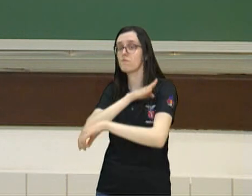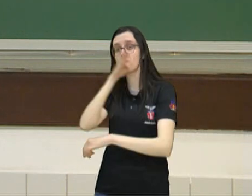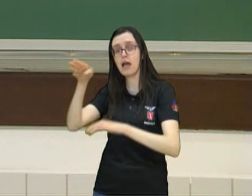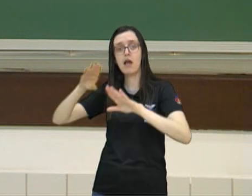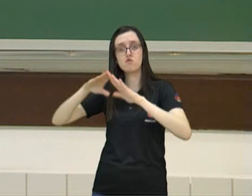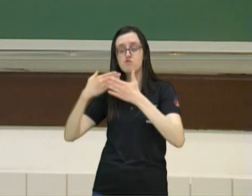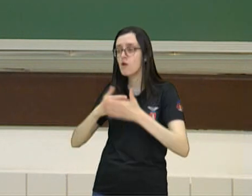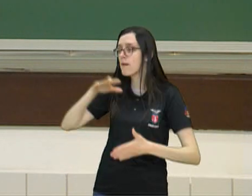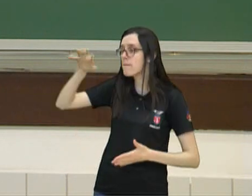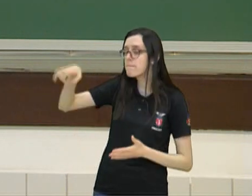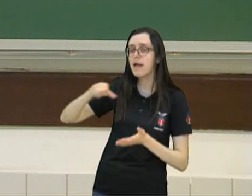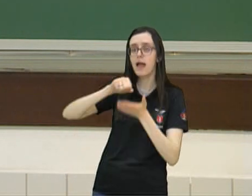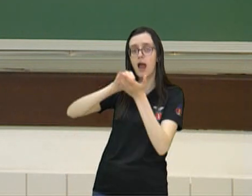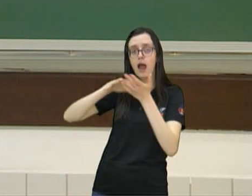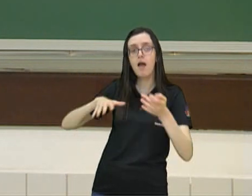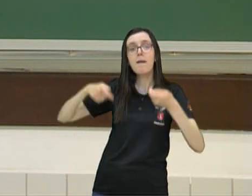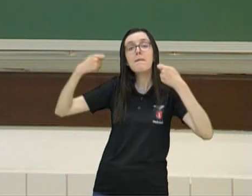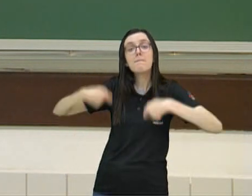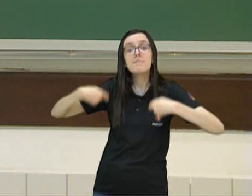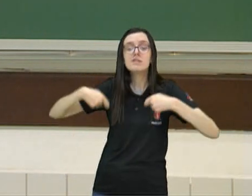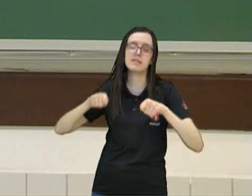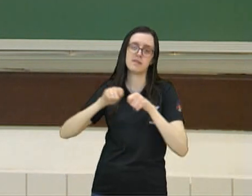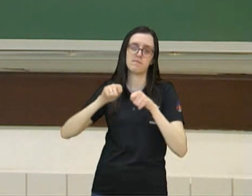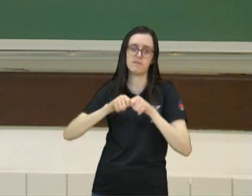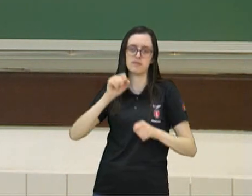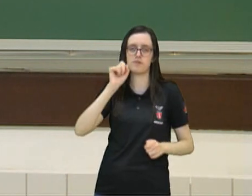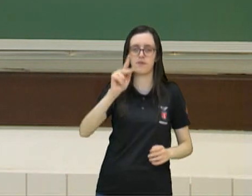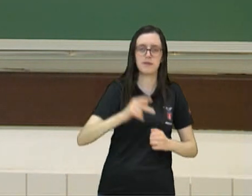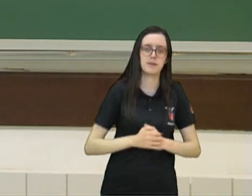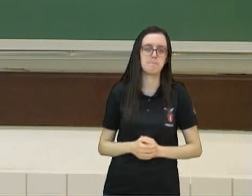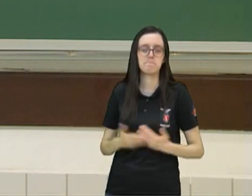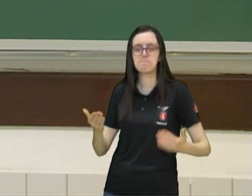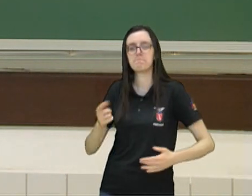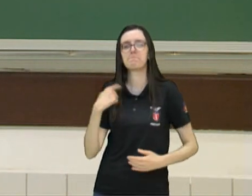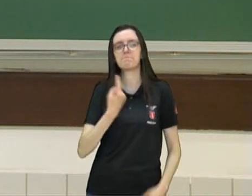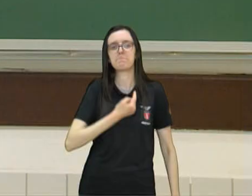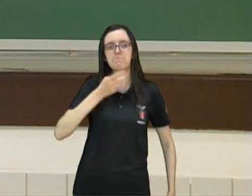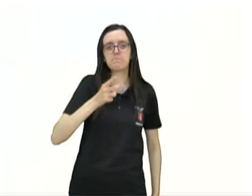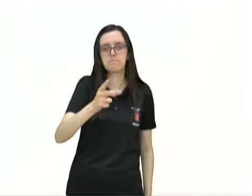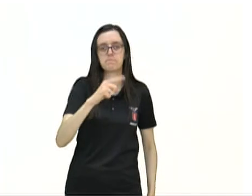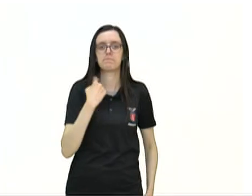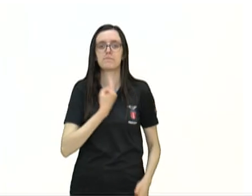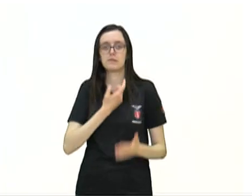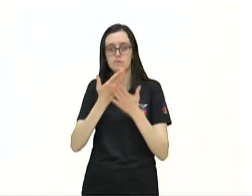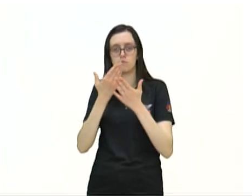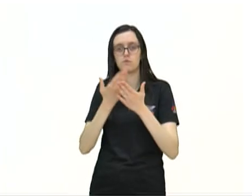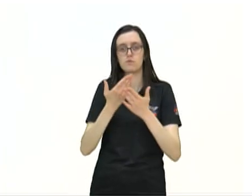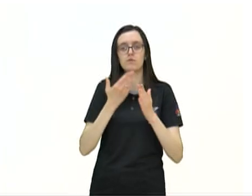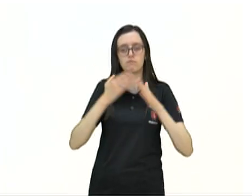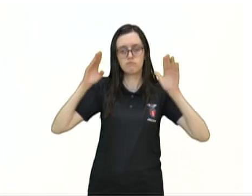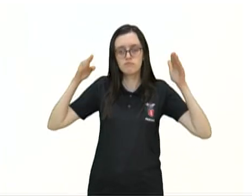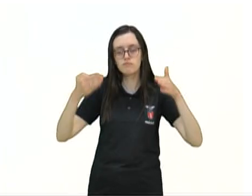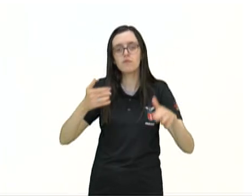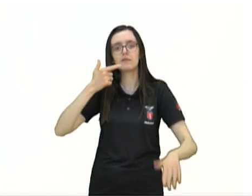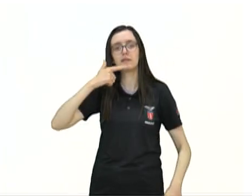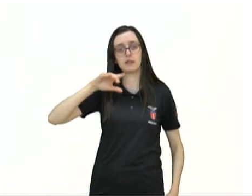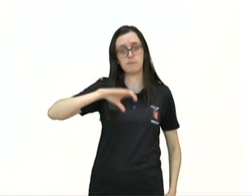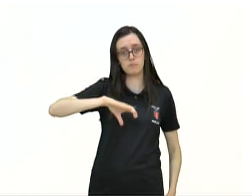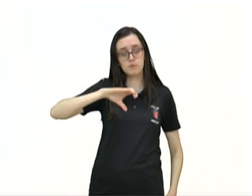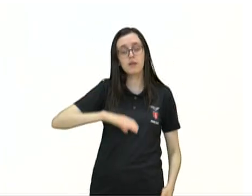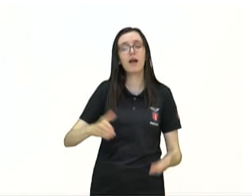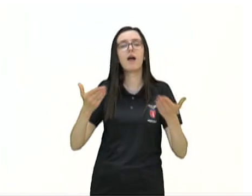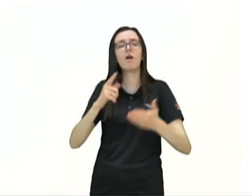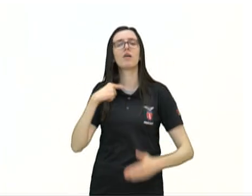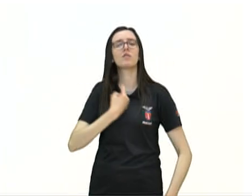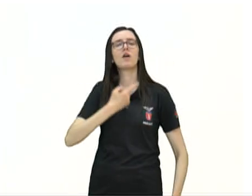são as atividades que você precisa realizar, ok? Vamos dar continuidade aos nossos estudos da língua portuguesa e hoje a gente vai